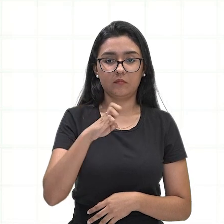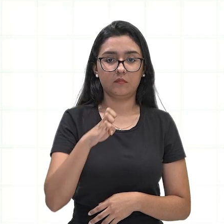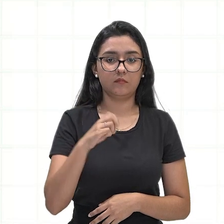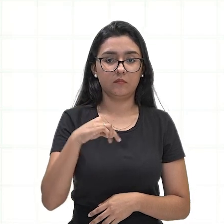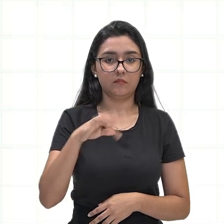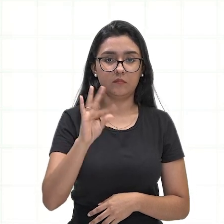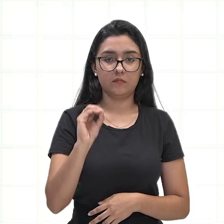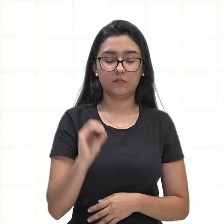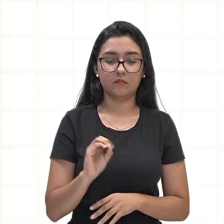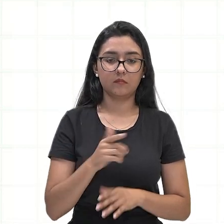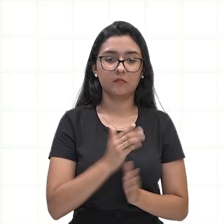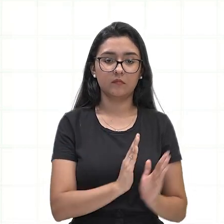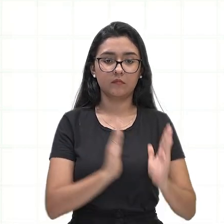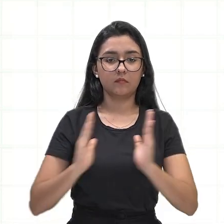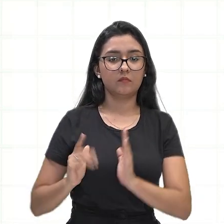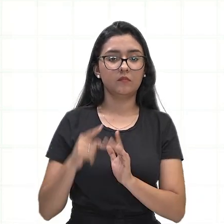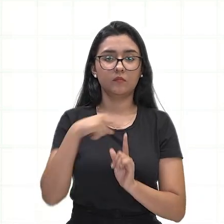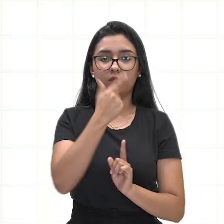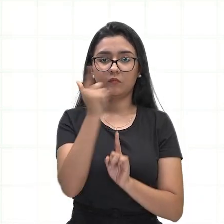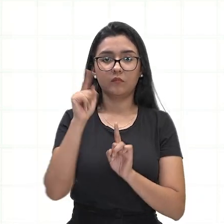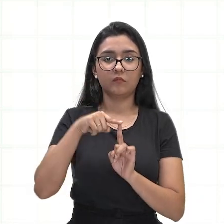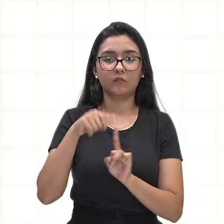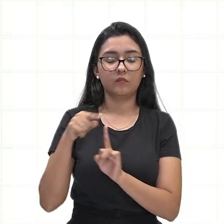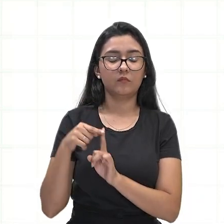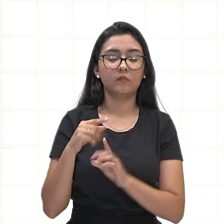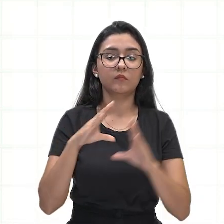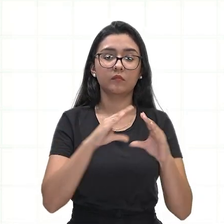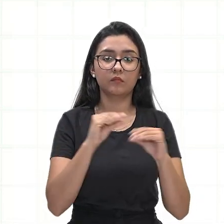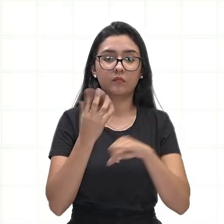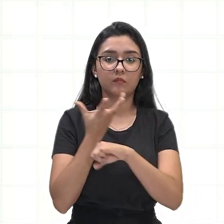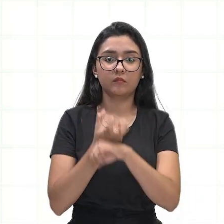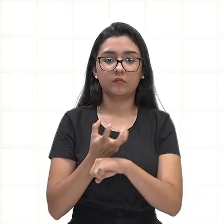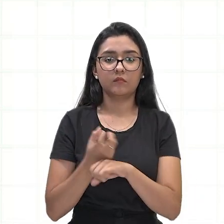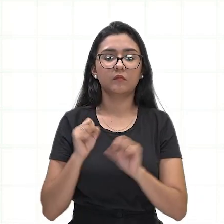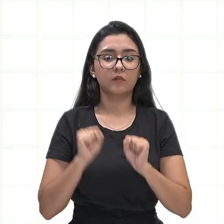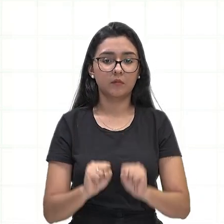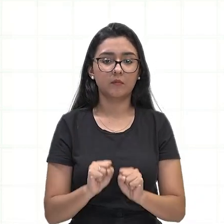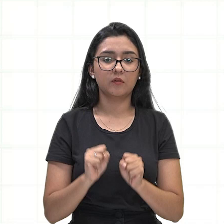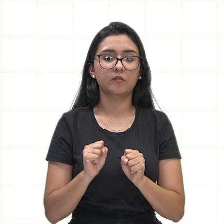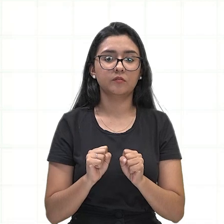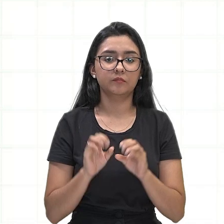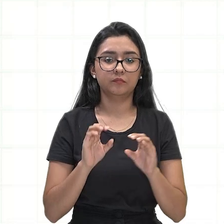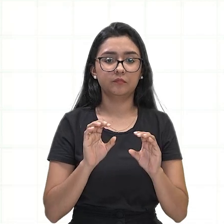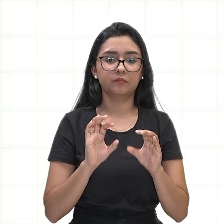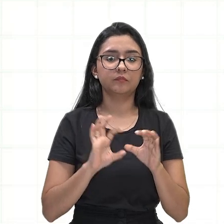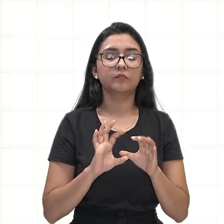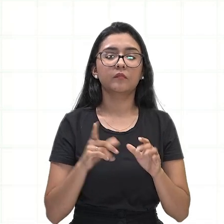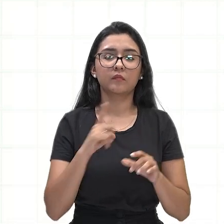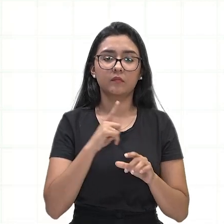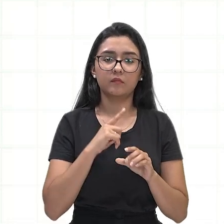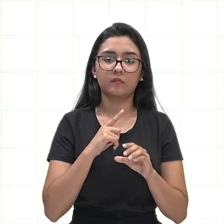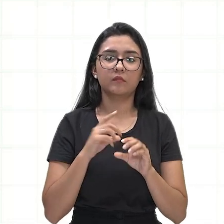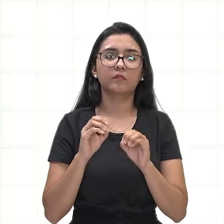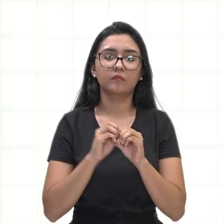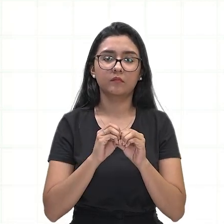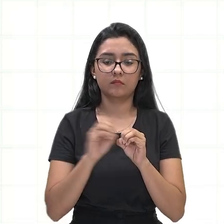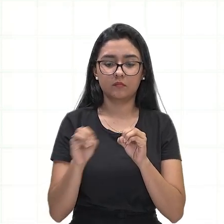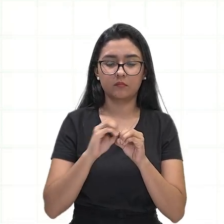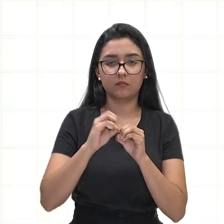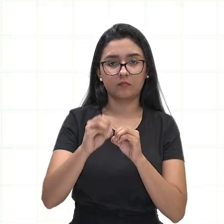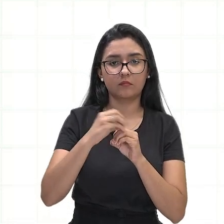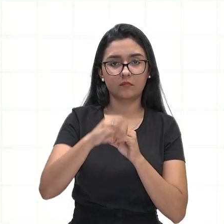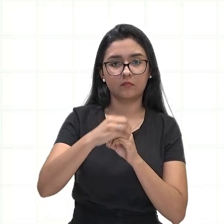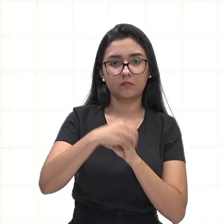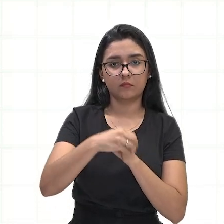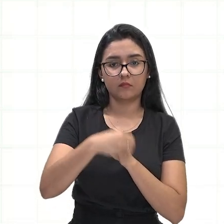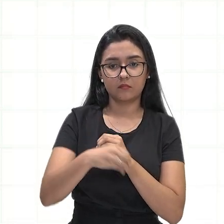do outro tipo de reprodução assexuada, essa esponja ela pode se desagregar, ou seja, ela vai liberar pedaços de si